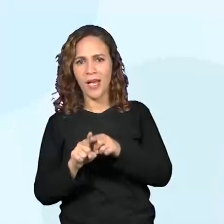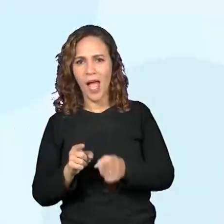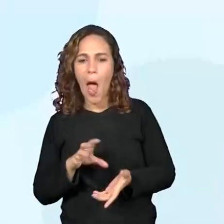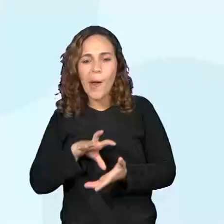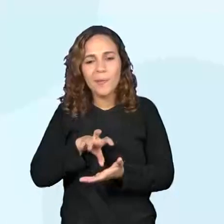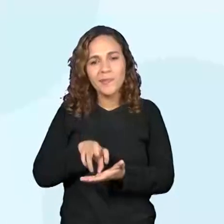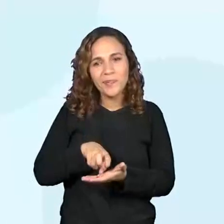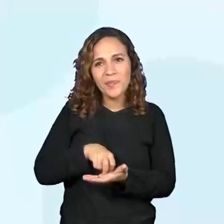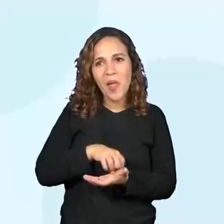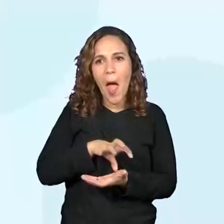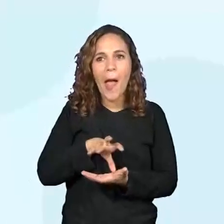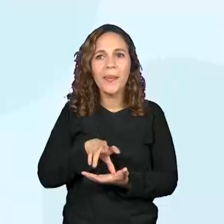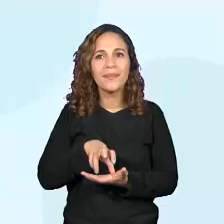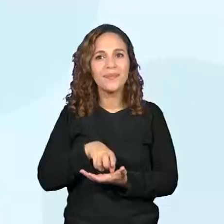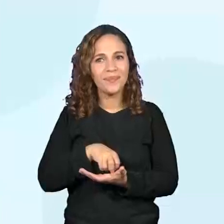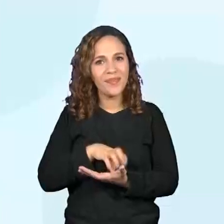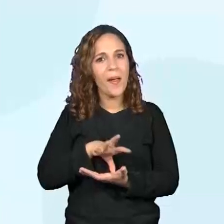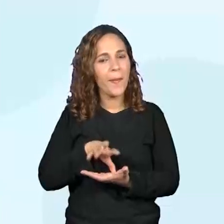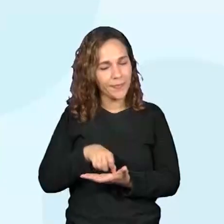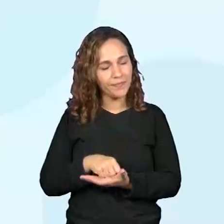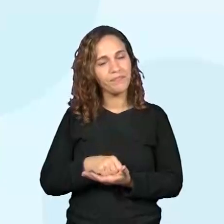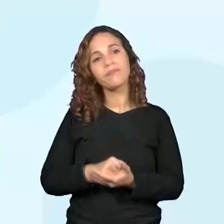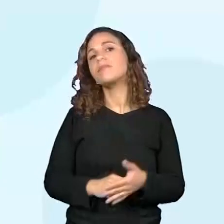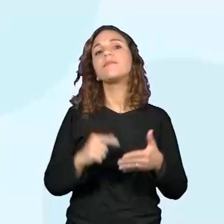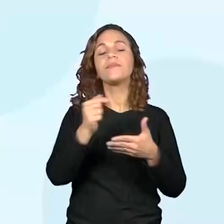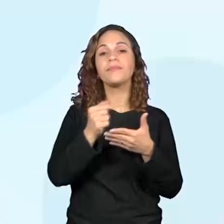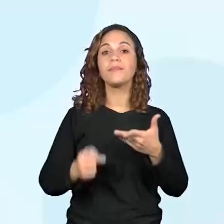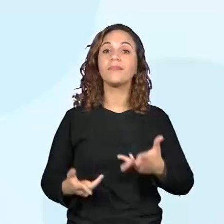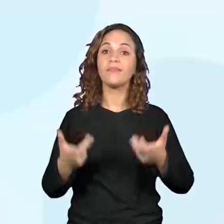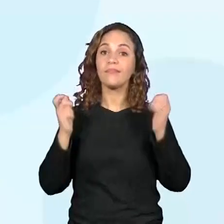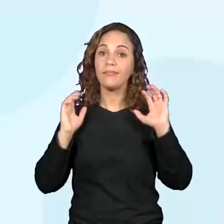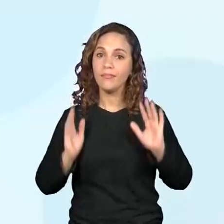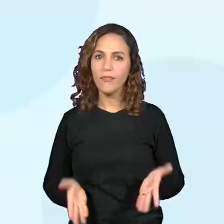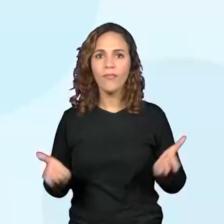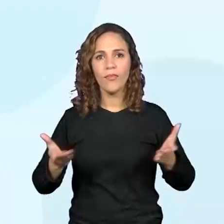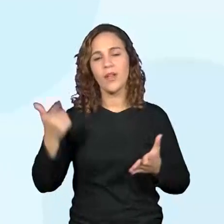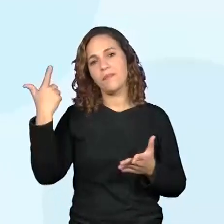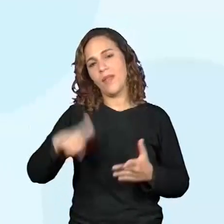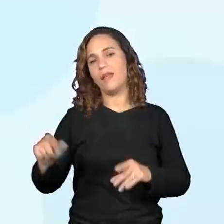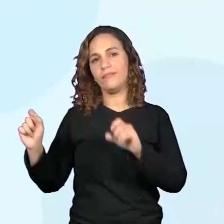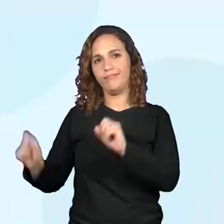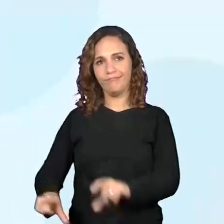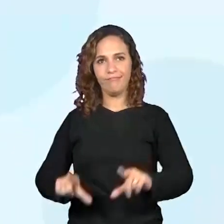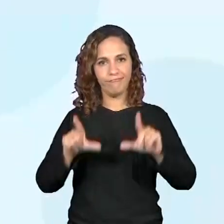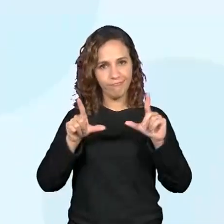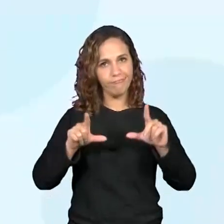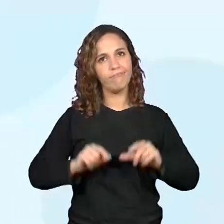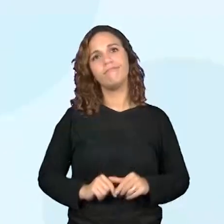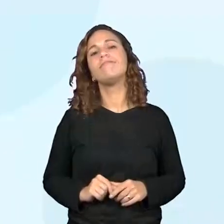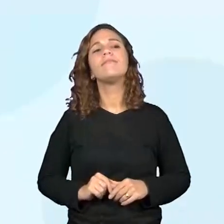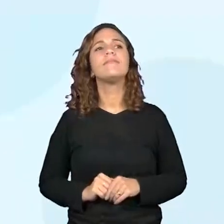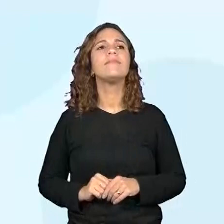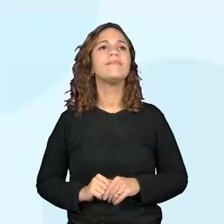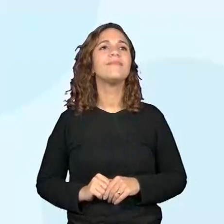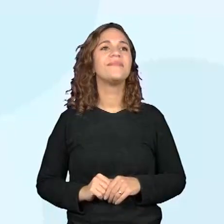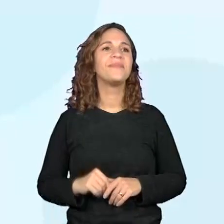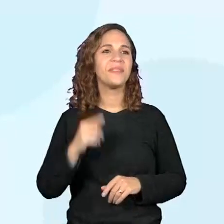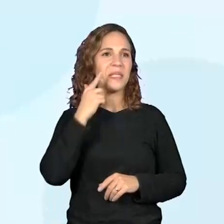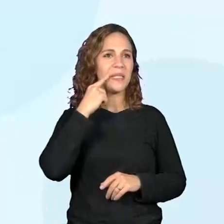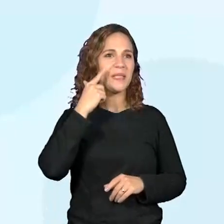agora, que já identificamos vários elementos da tirinha, eu acho que a gente pode ler mais um. Vamos lá. Olha